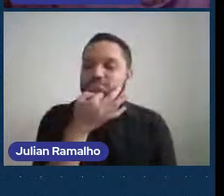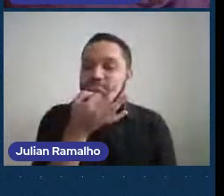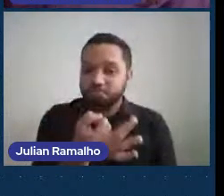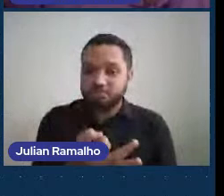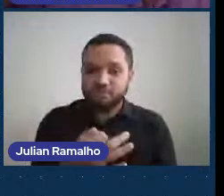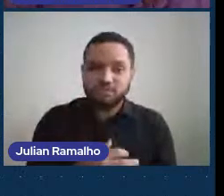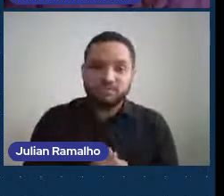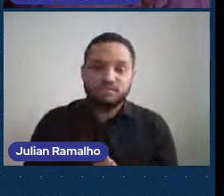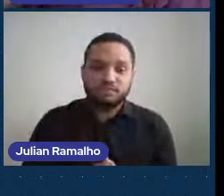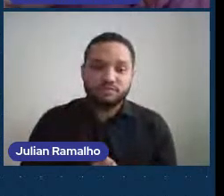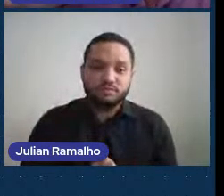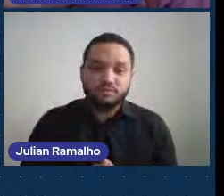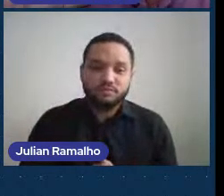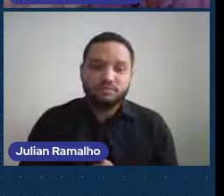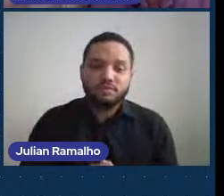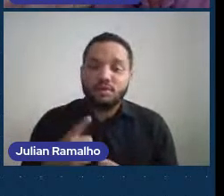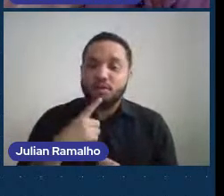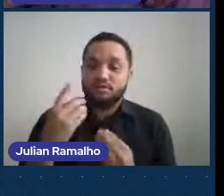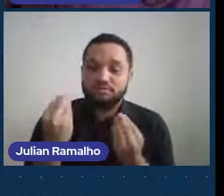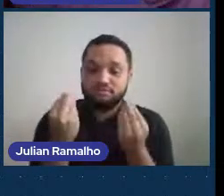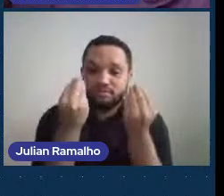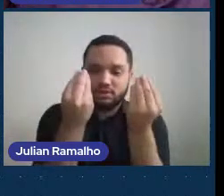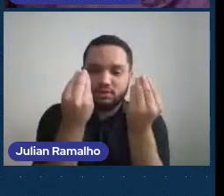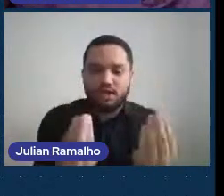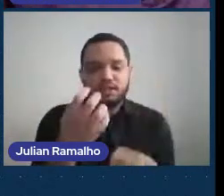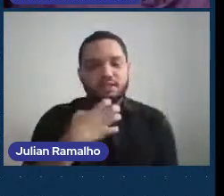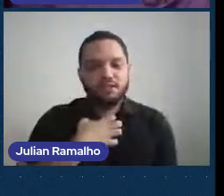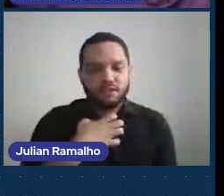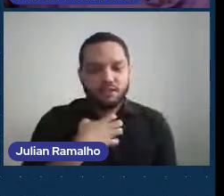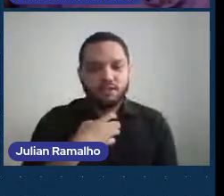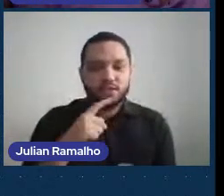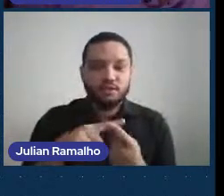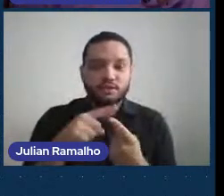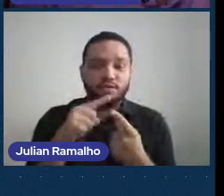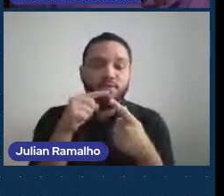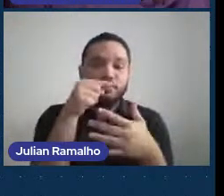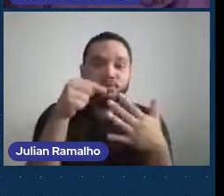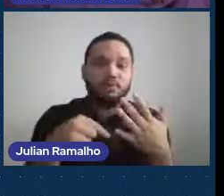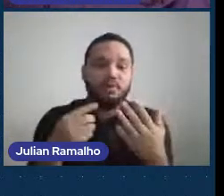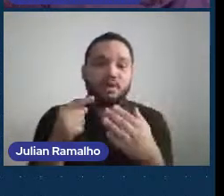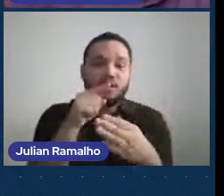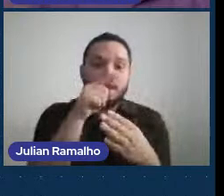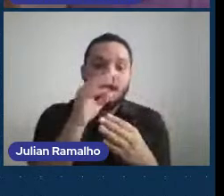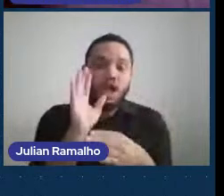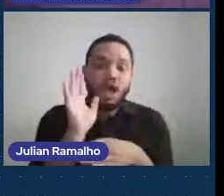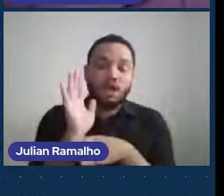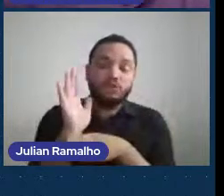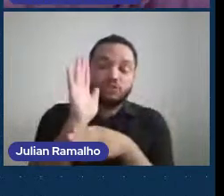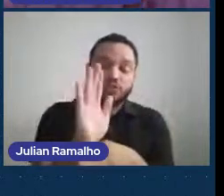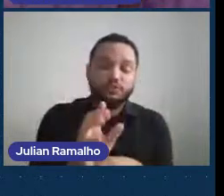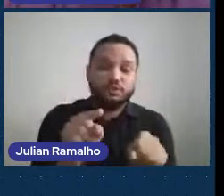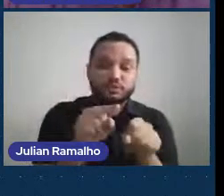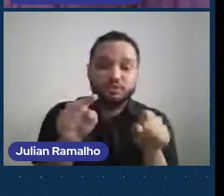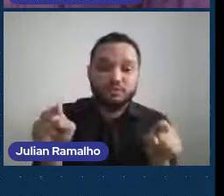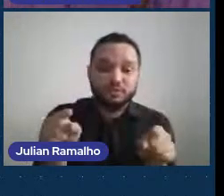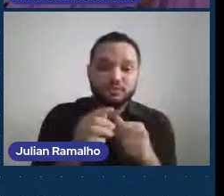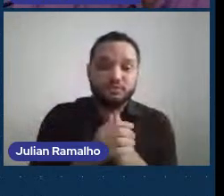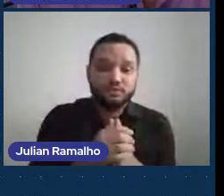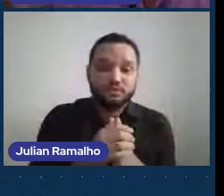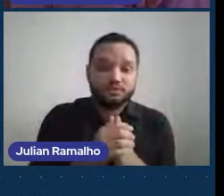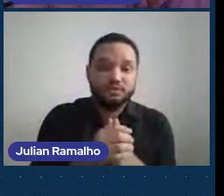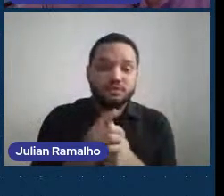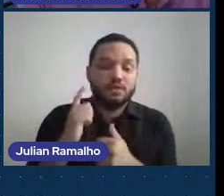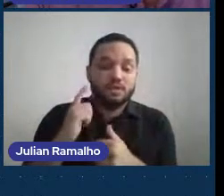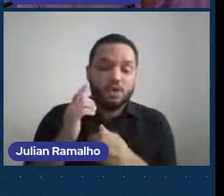eles atribuem sentido a esses elementos é o que ajudam eles a orientar a sua